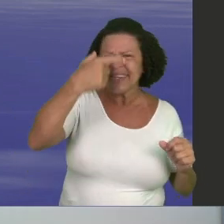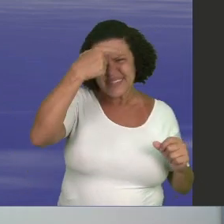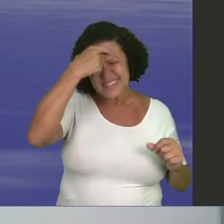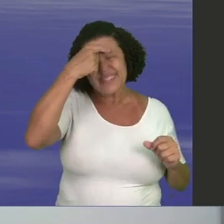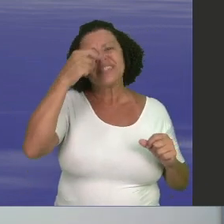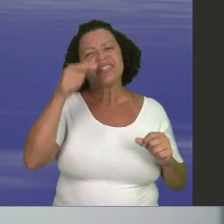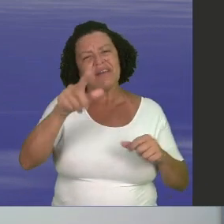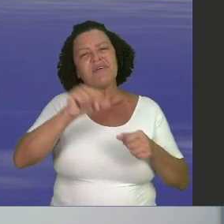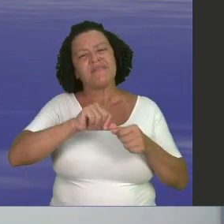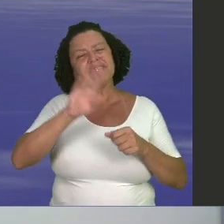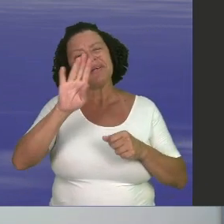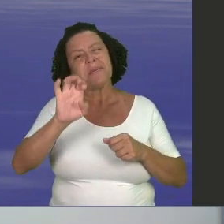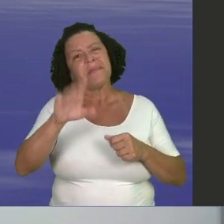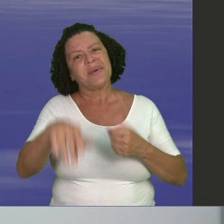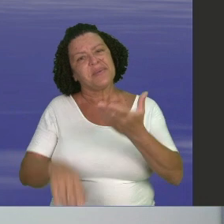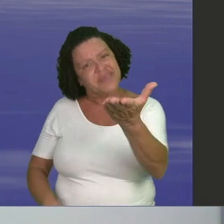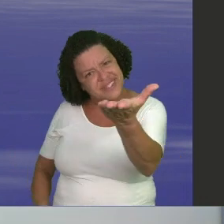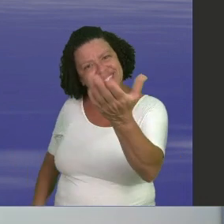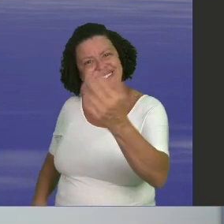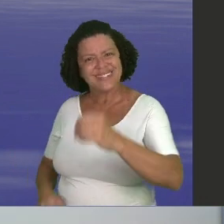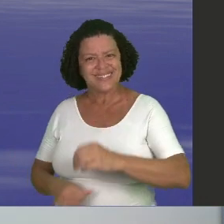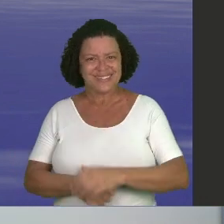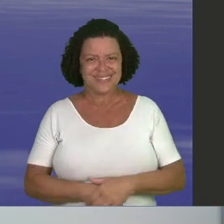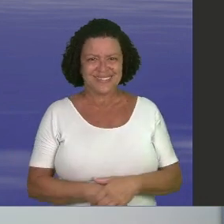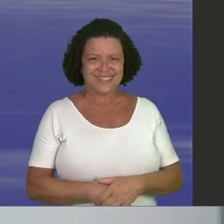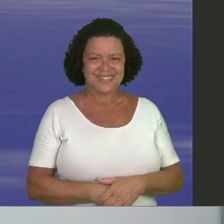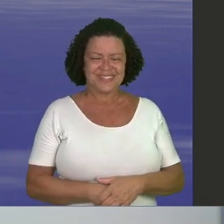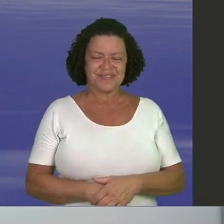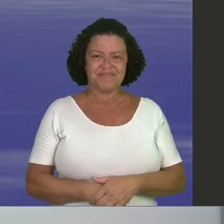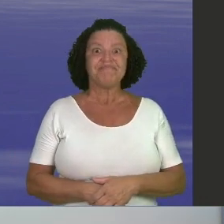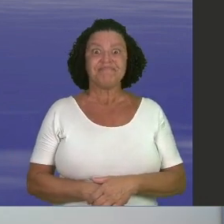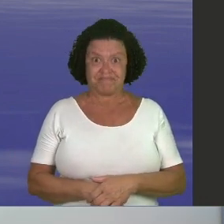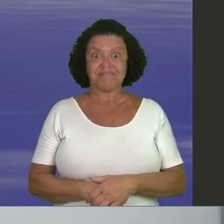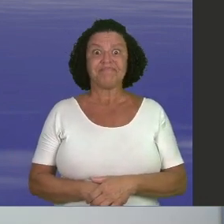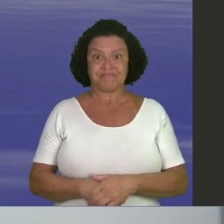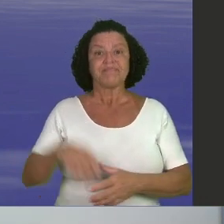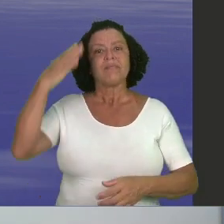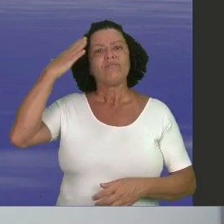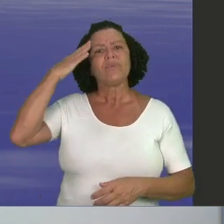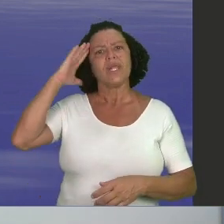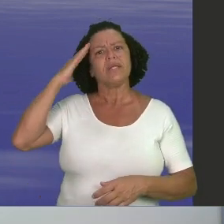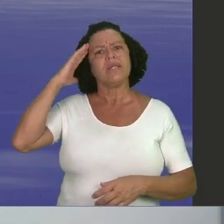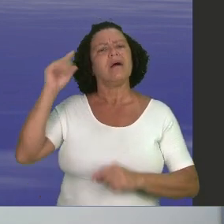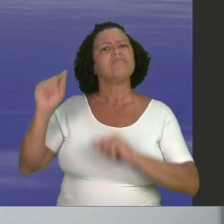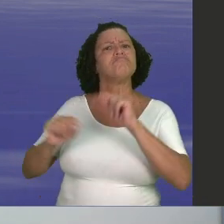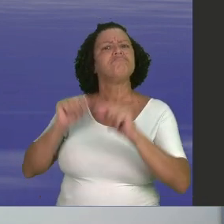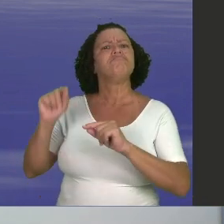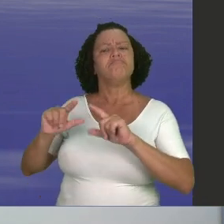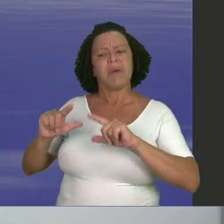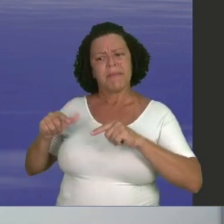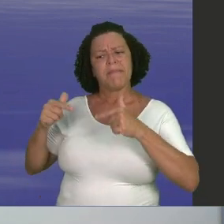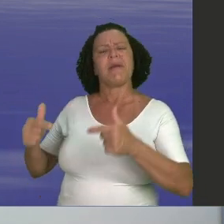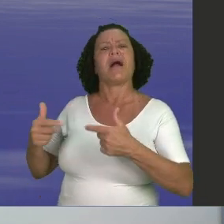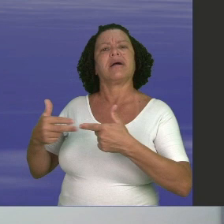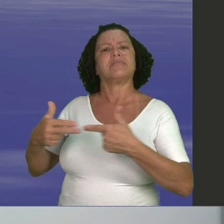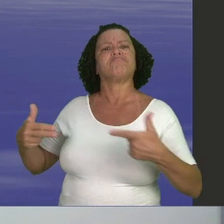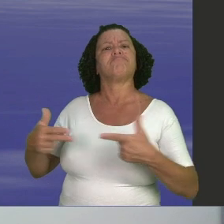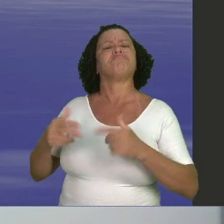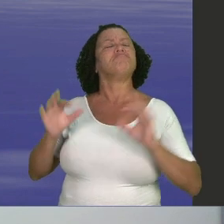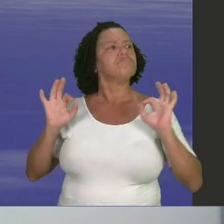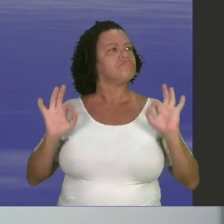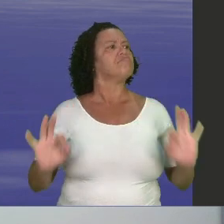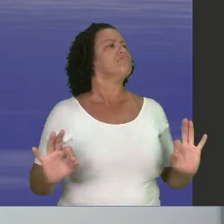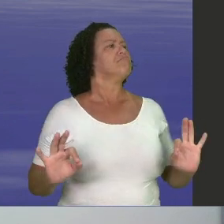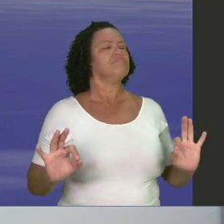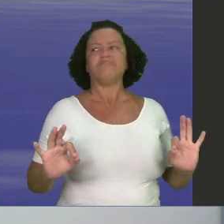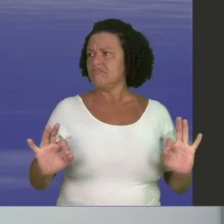irá fazer bem para você mesmo. Entender a situação é uma das coisas mais importantes.